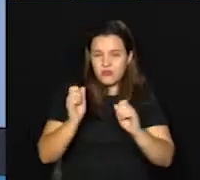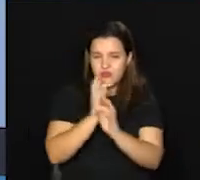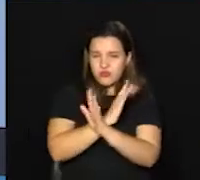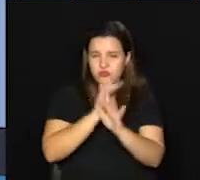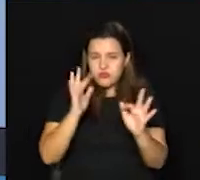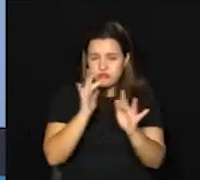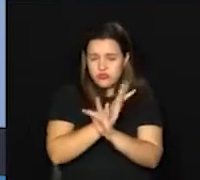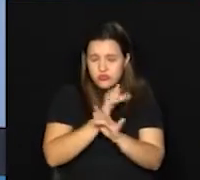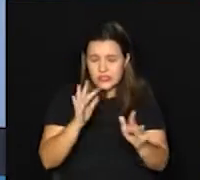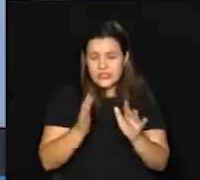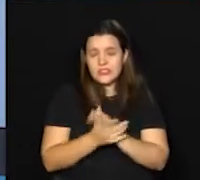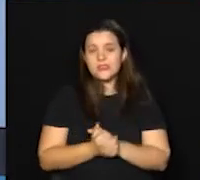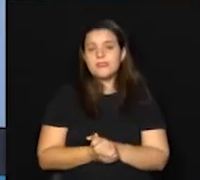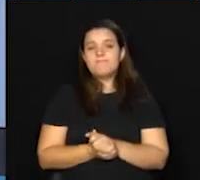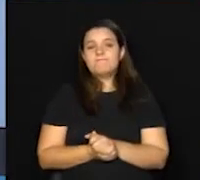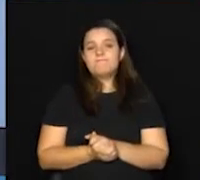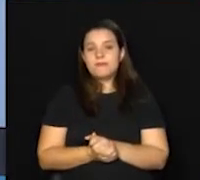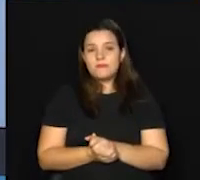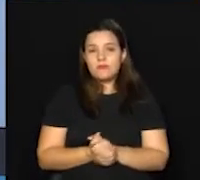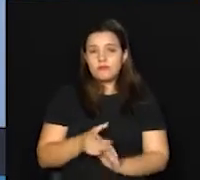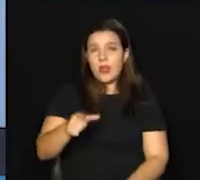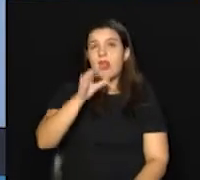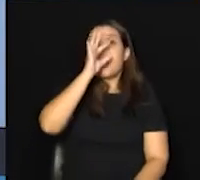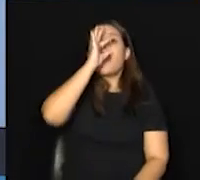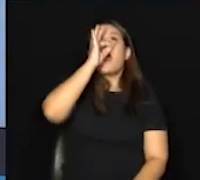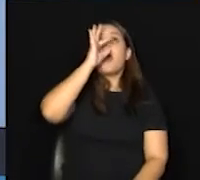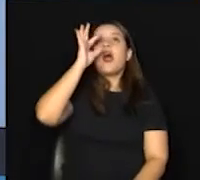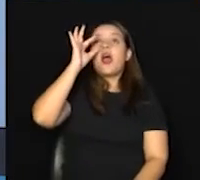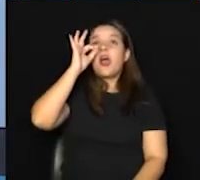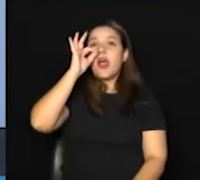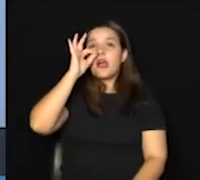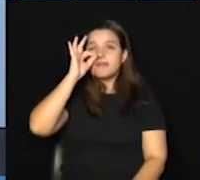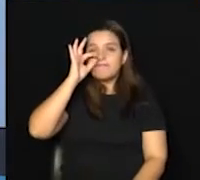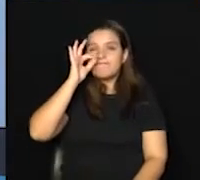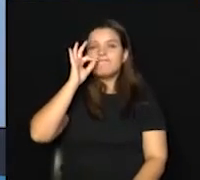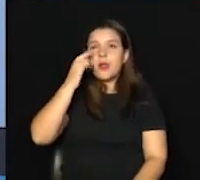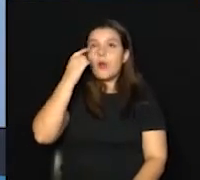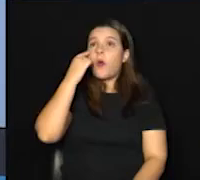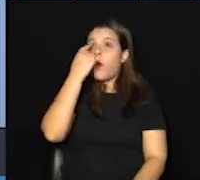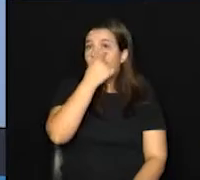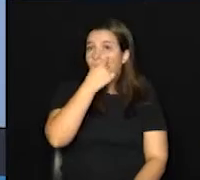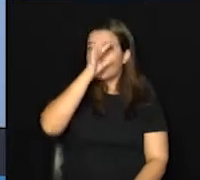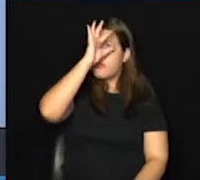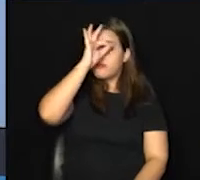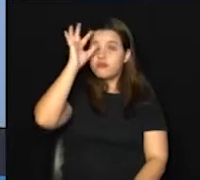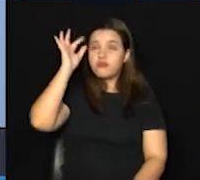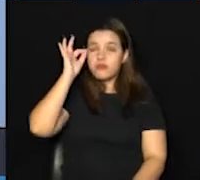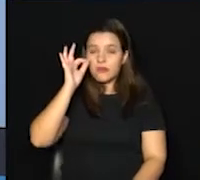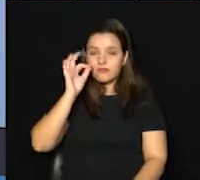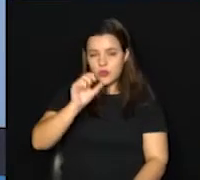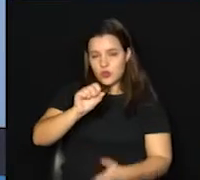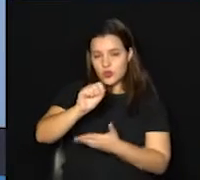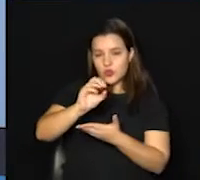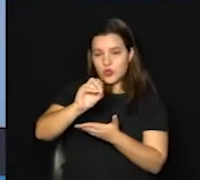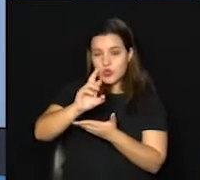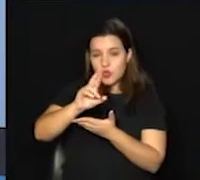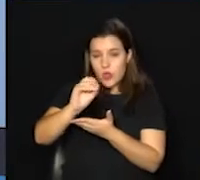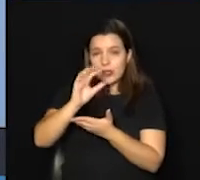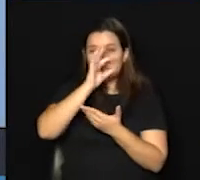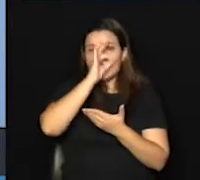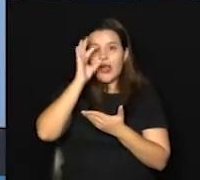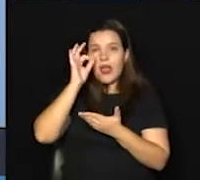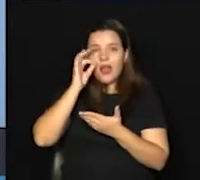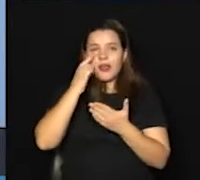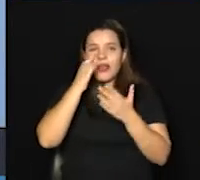ambientes fechados, usar soro fisiológico nos olhos e nas narinas e também a proteção ao sol,